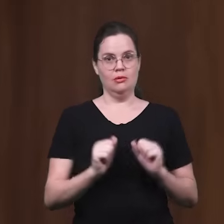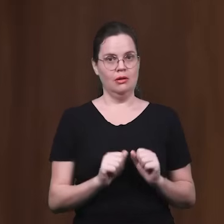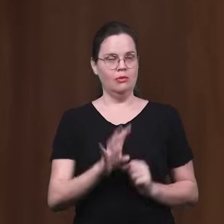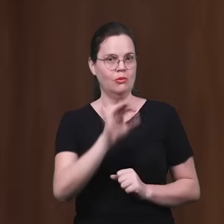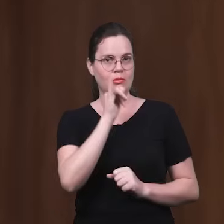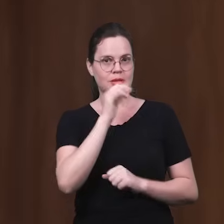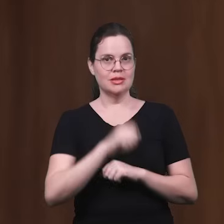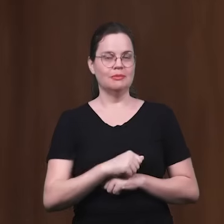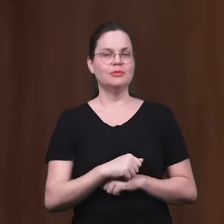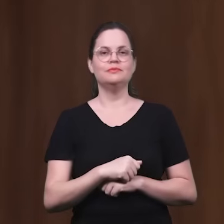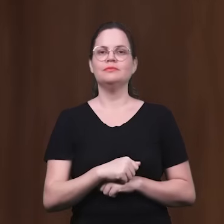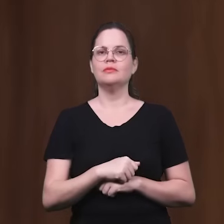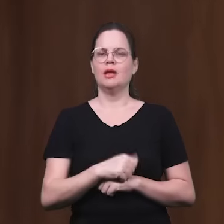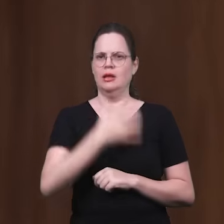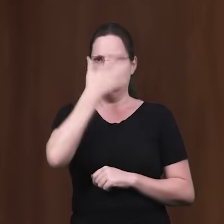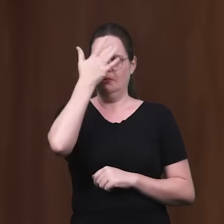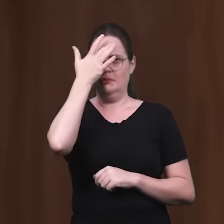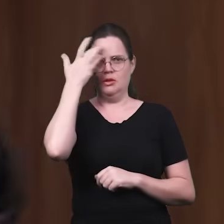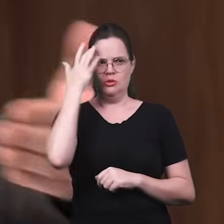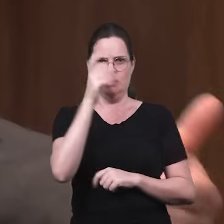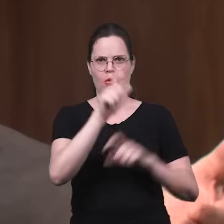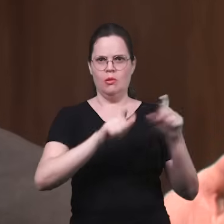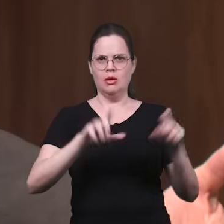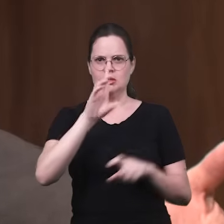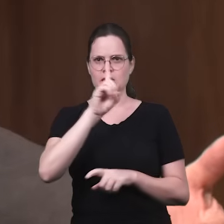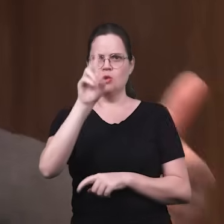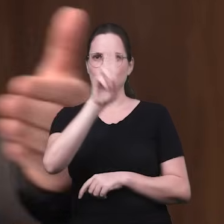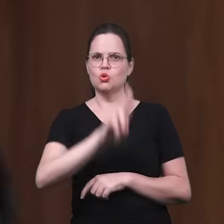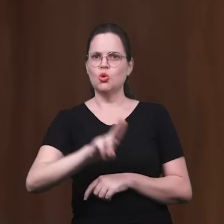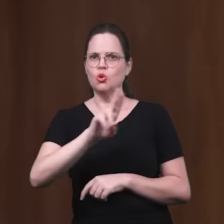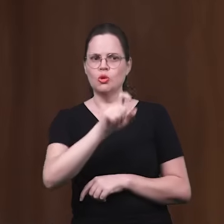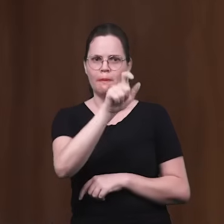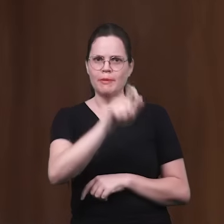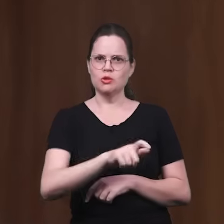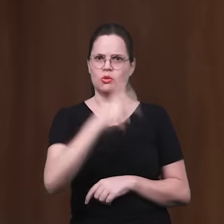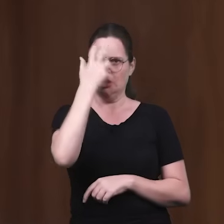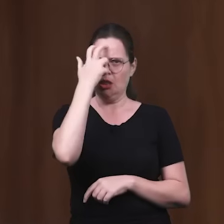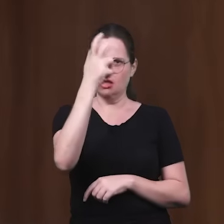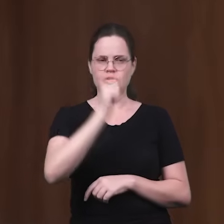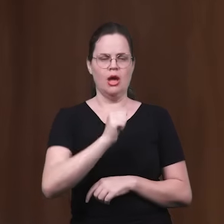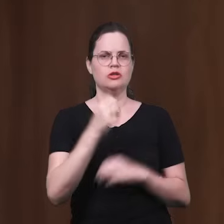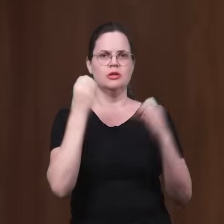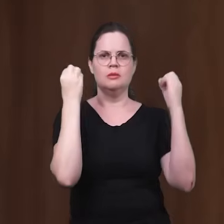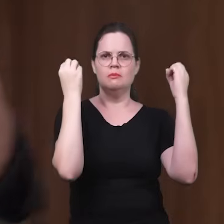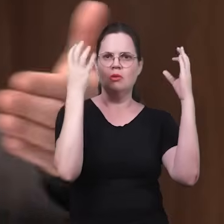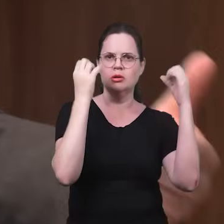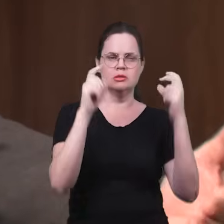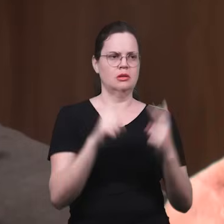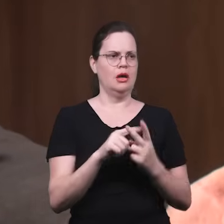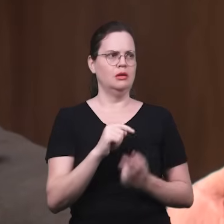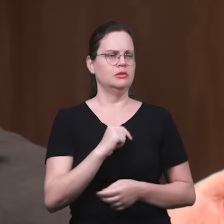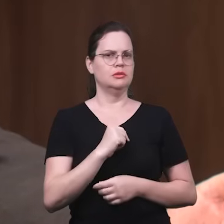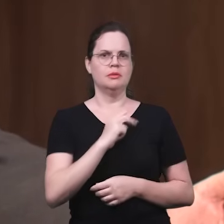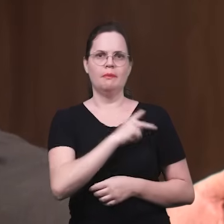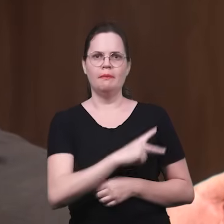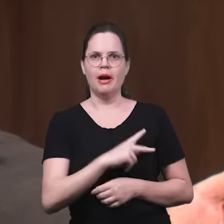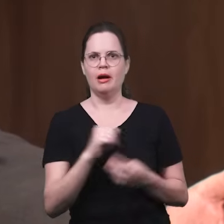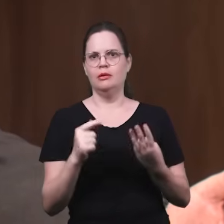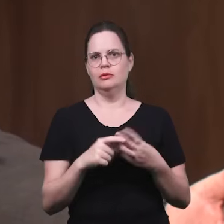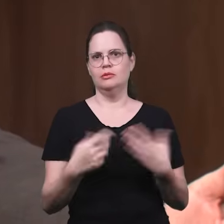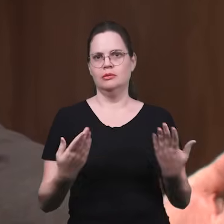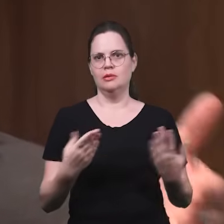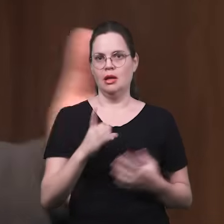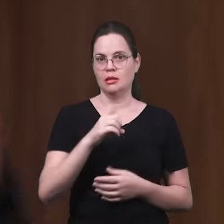como Daniel, Paulo, mas usou homens simples também, como Amós no Velho